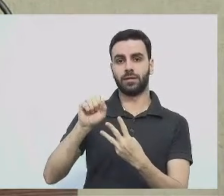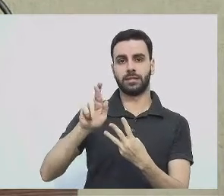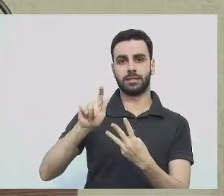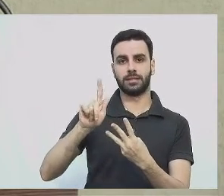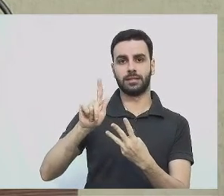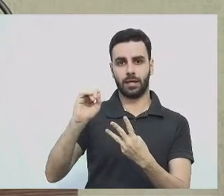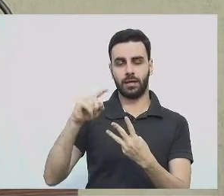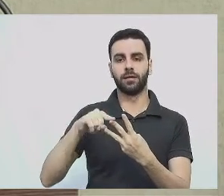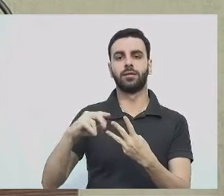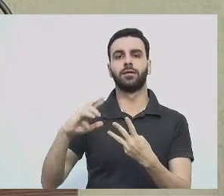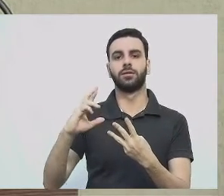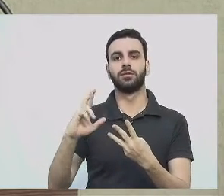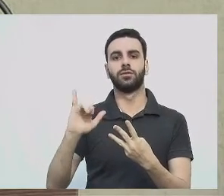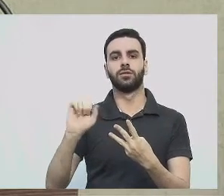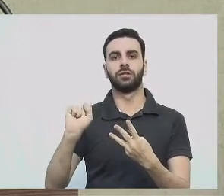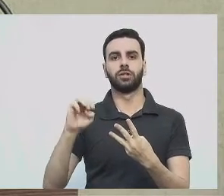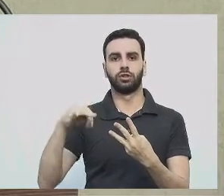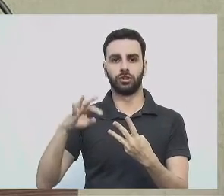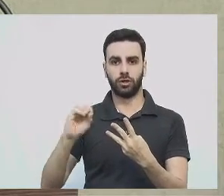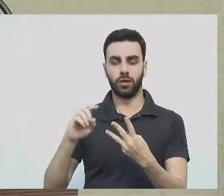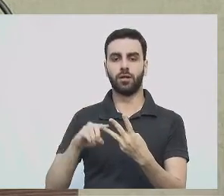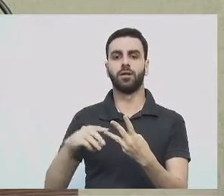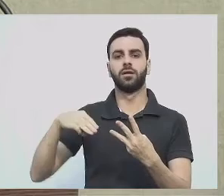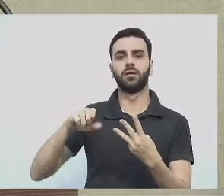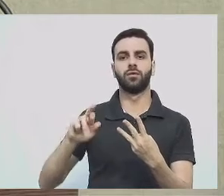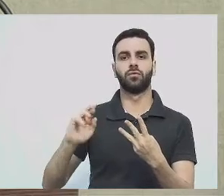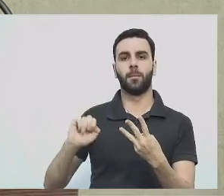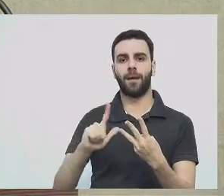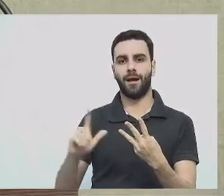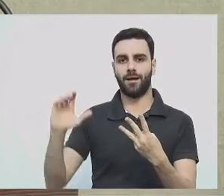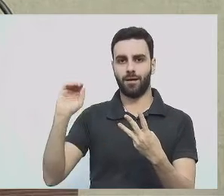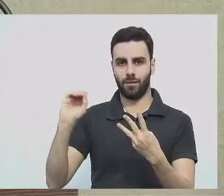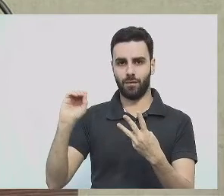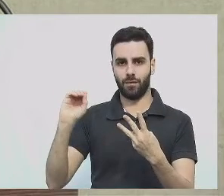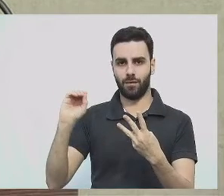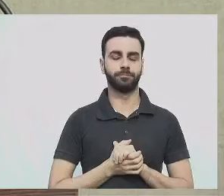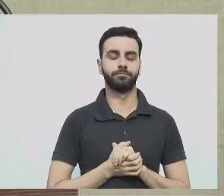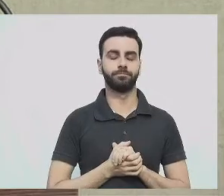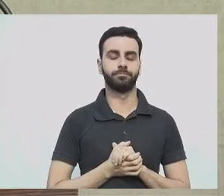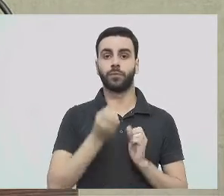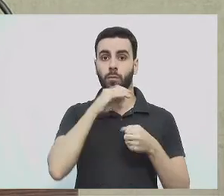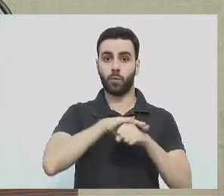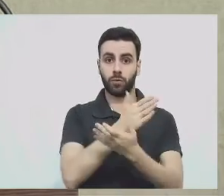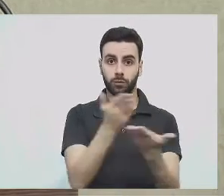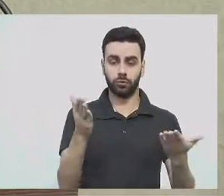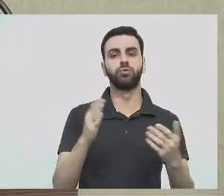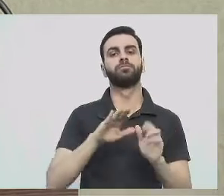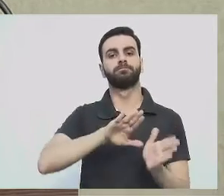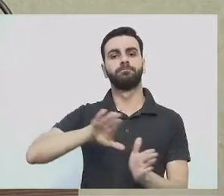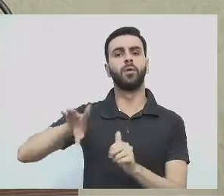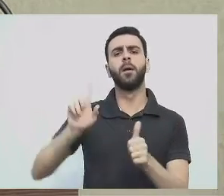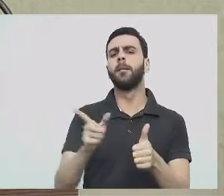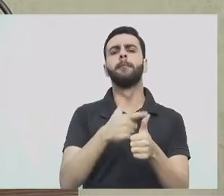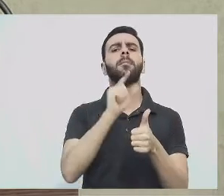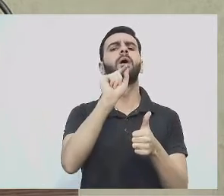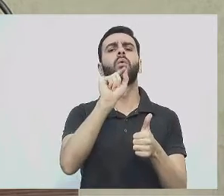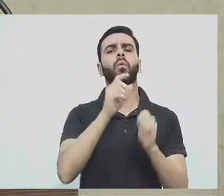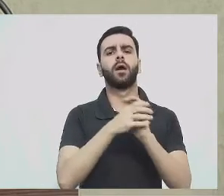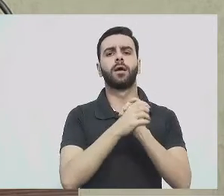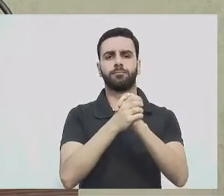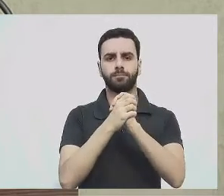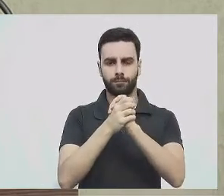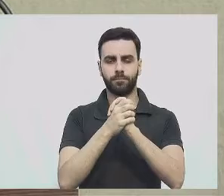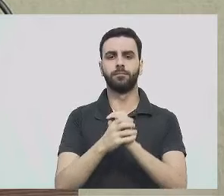também meu amigo Edson Rocha. Boa noite a todos. Quero primeiro parabenizar o